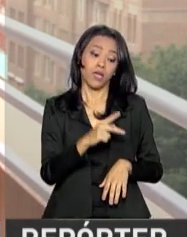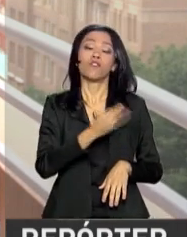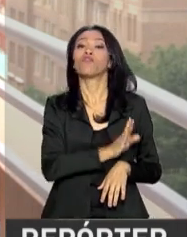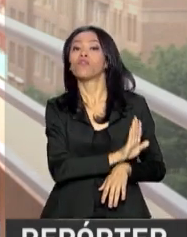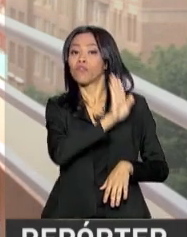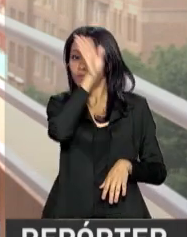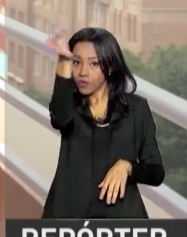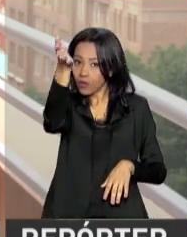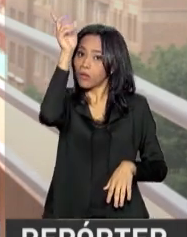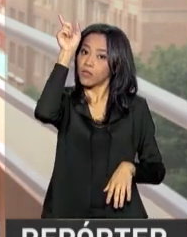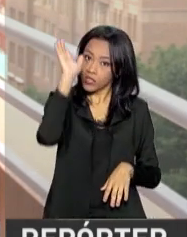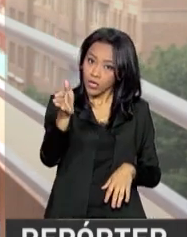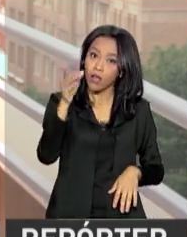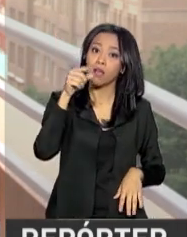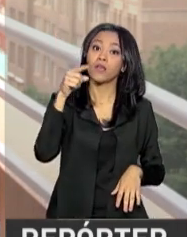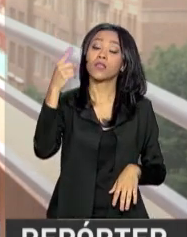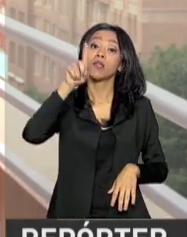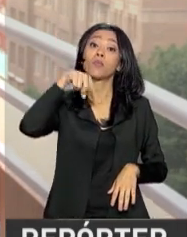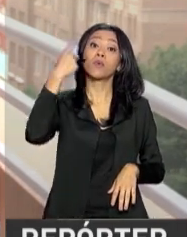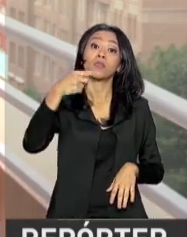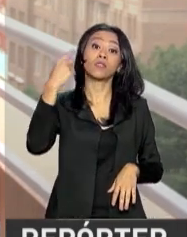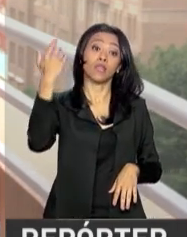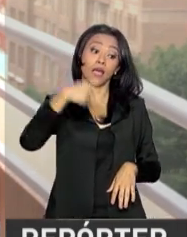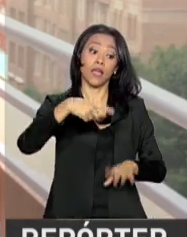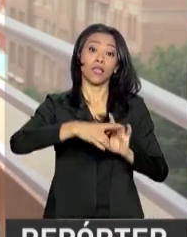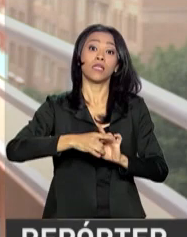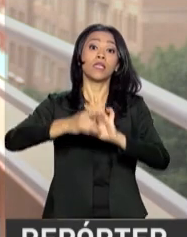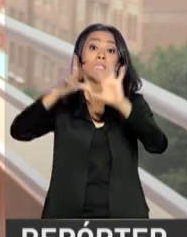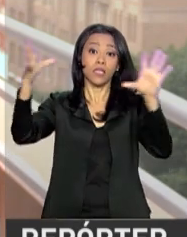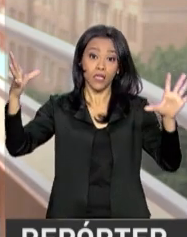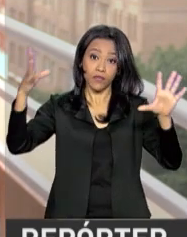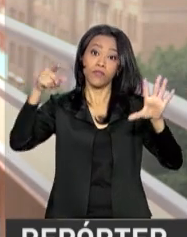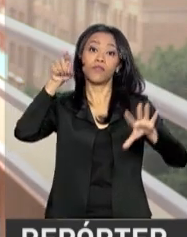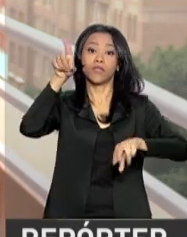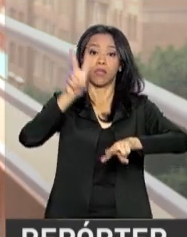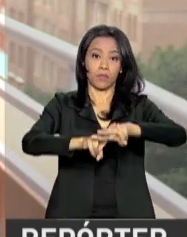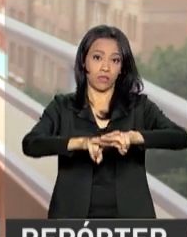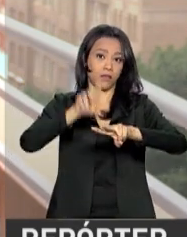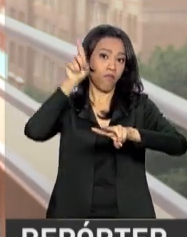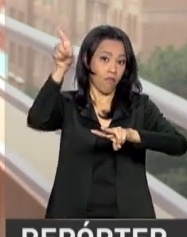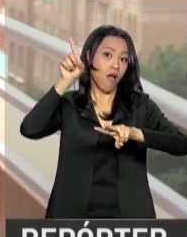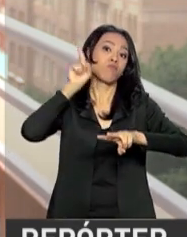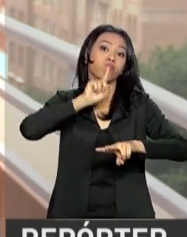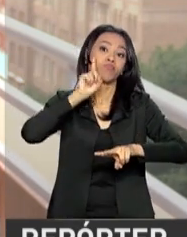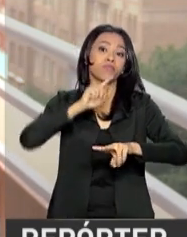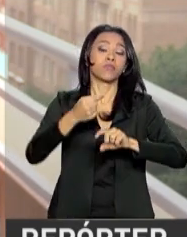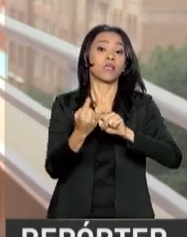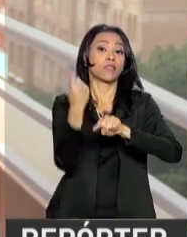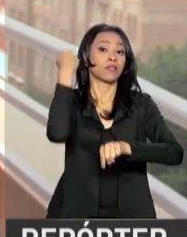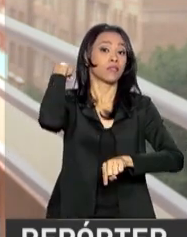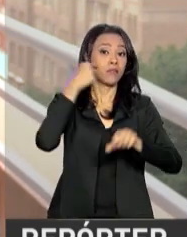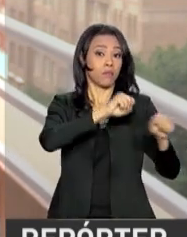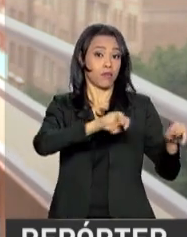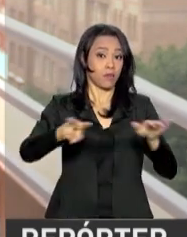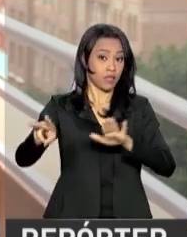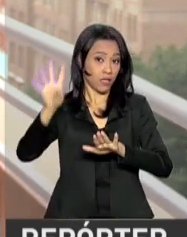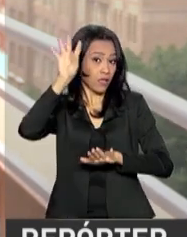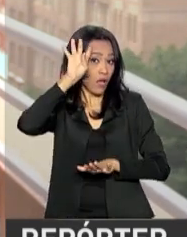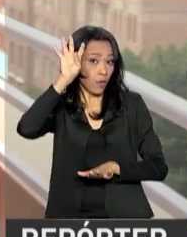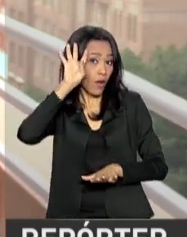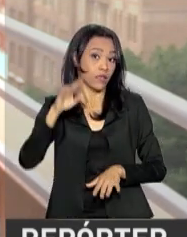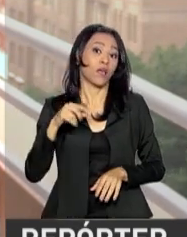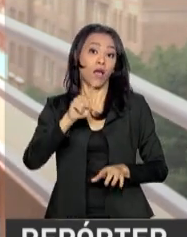massachusetts depois de ter recebido liberdade condicional da justiça norte americana na quarta feira da semana passada a